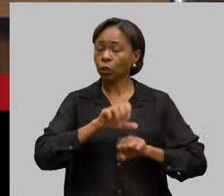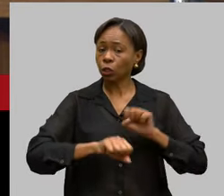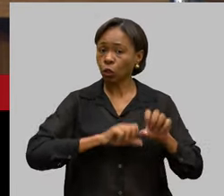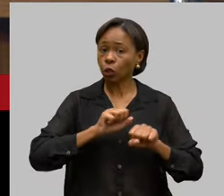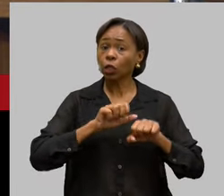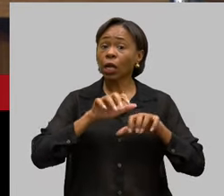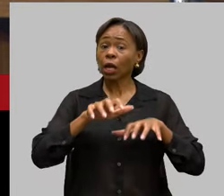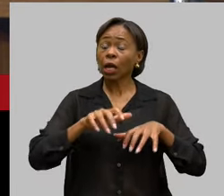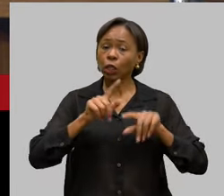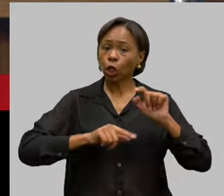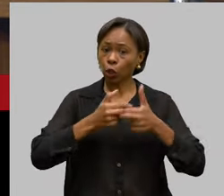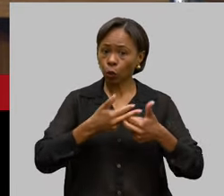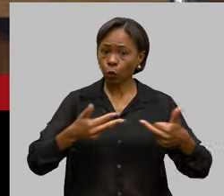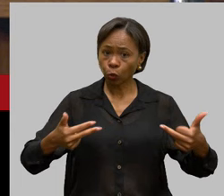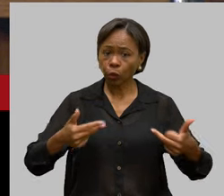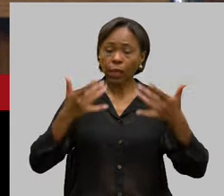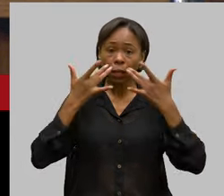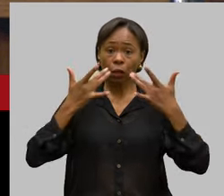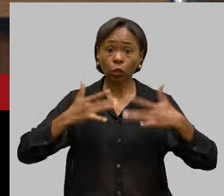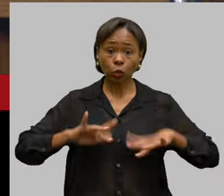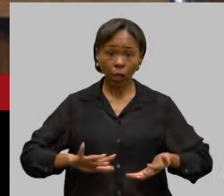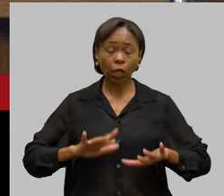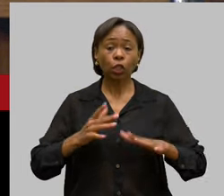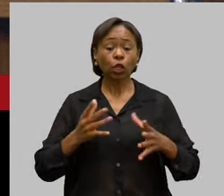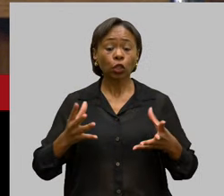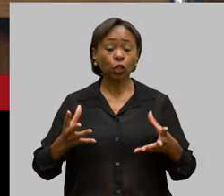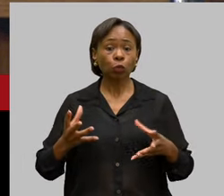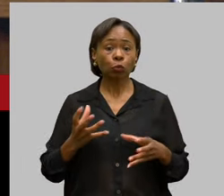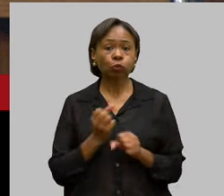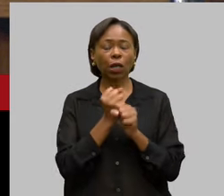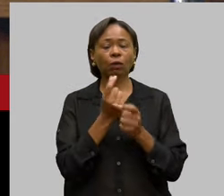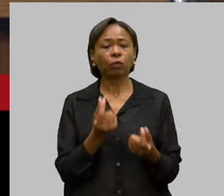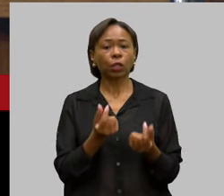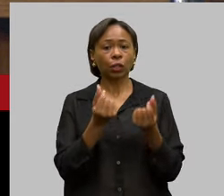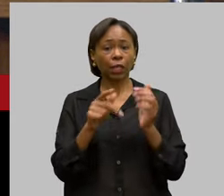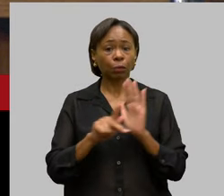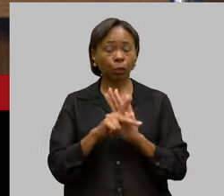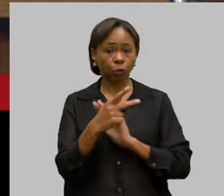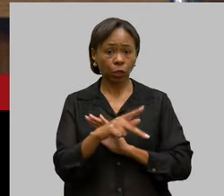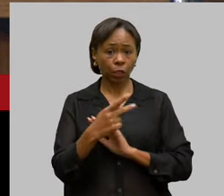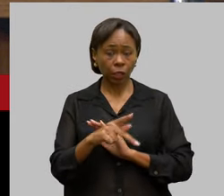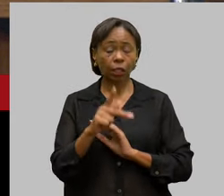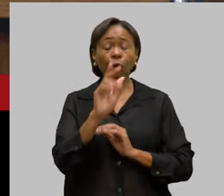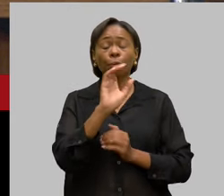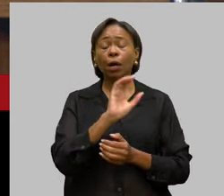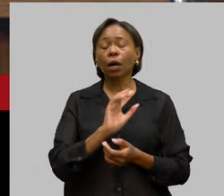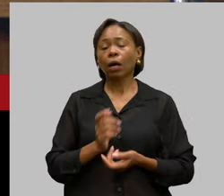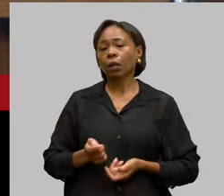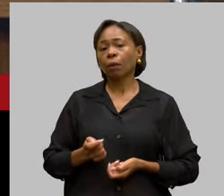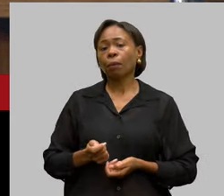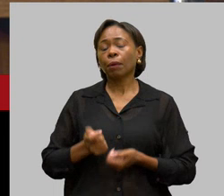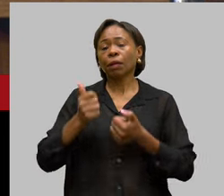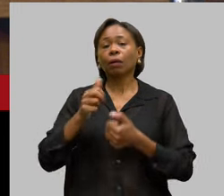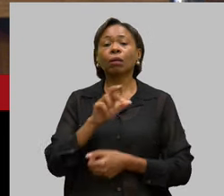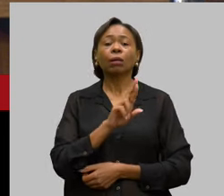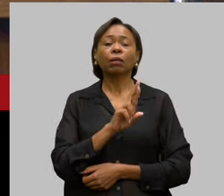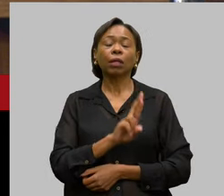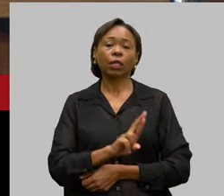financeira resultante dessa questão para a Previdência do regime geral para a Previdência dos regimes